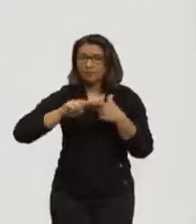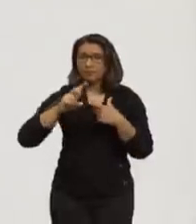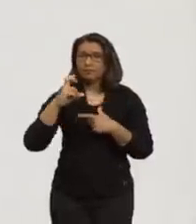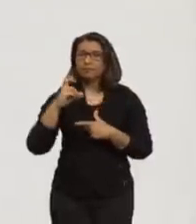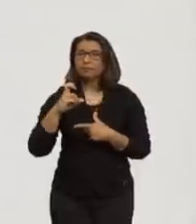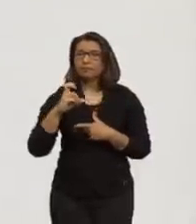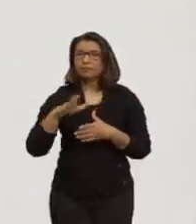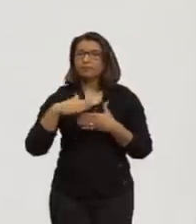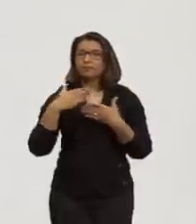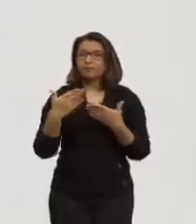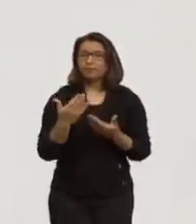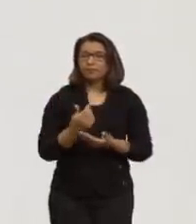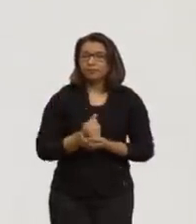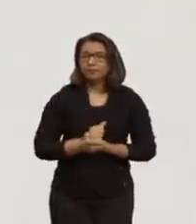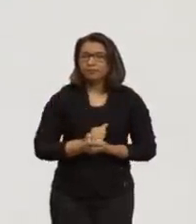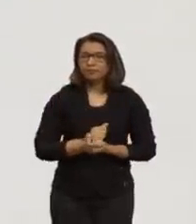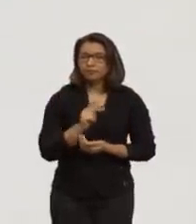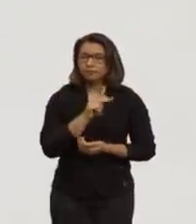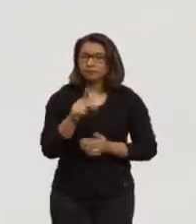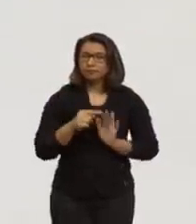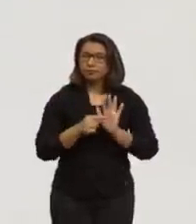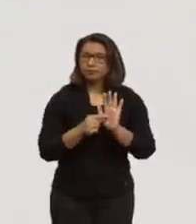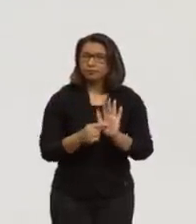2. Baixo 5.